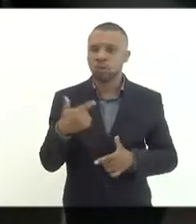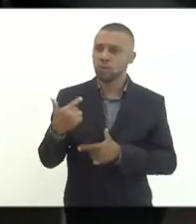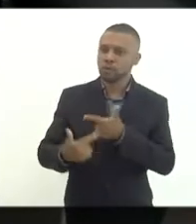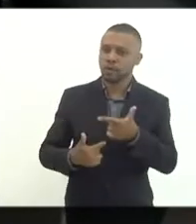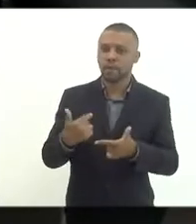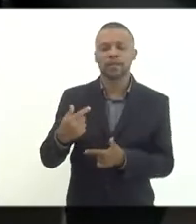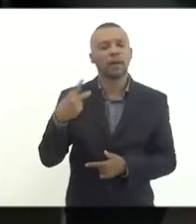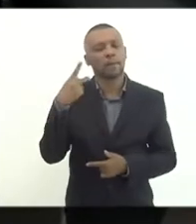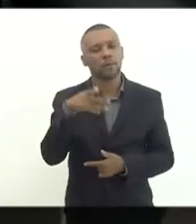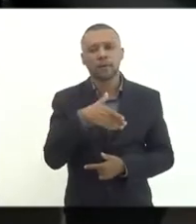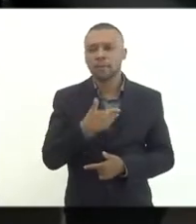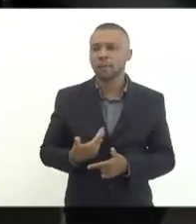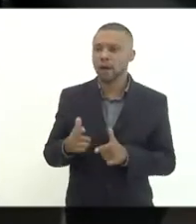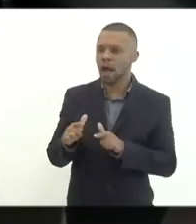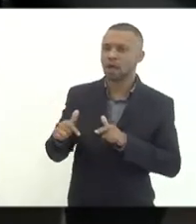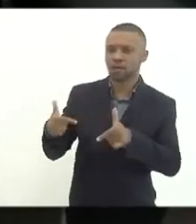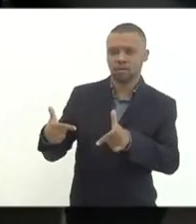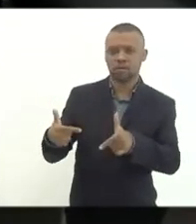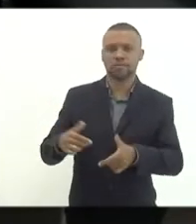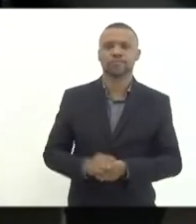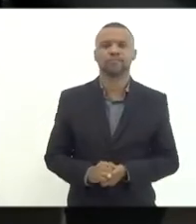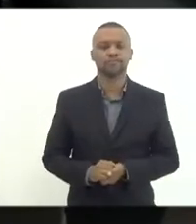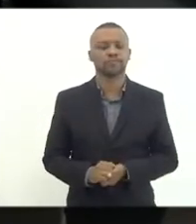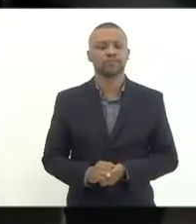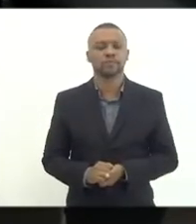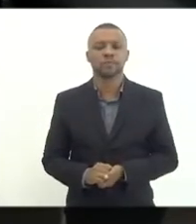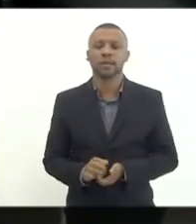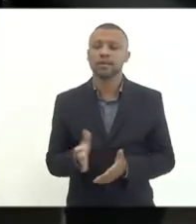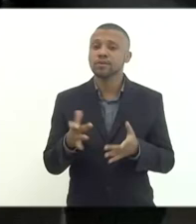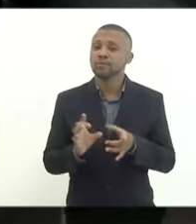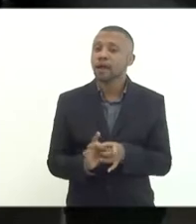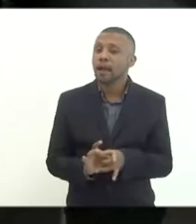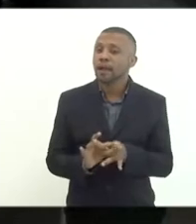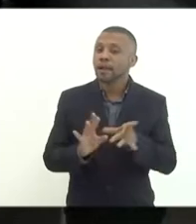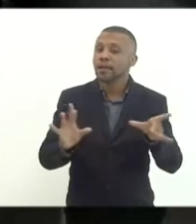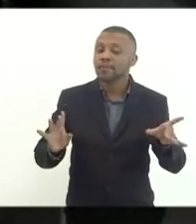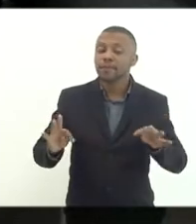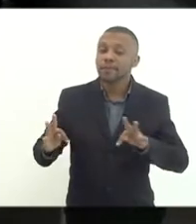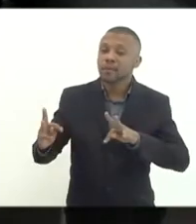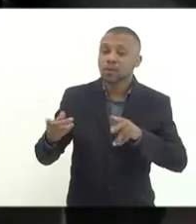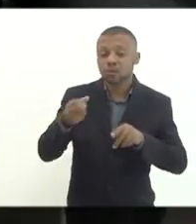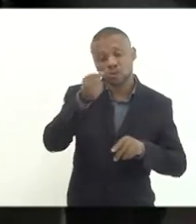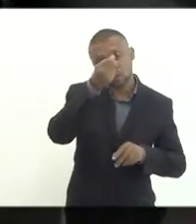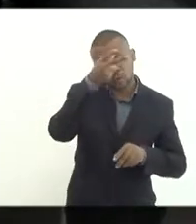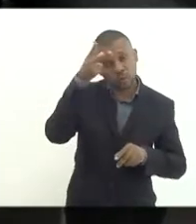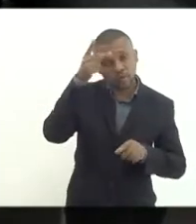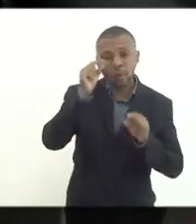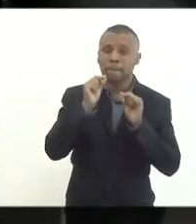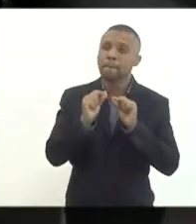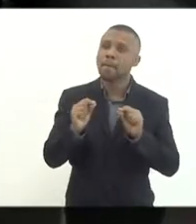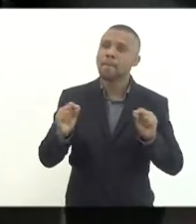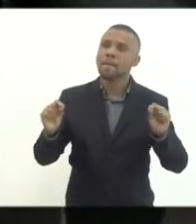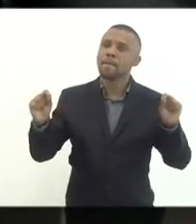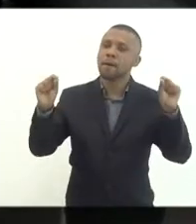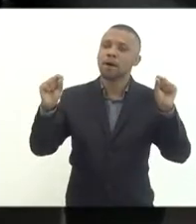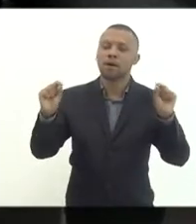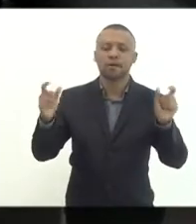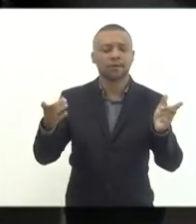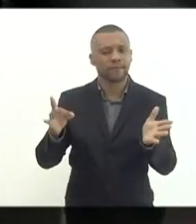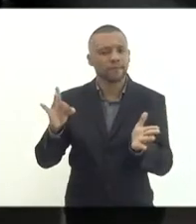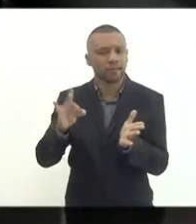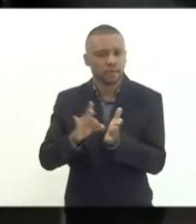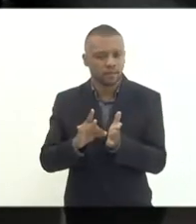pública e isso para todos isso é aberto a todos os municípios né É realmente